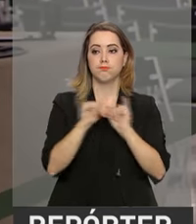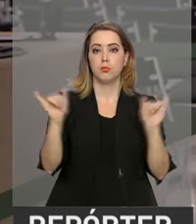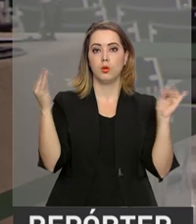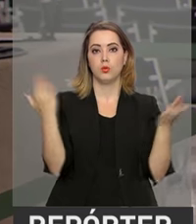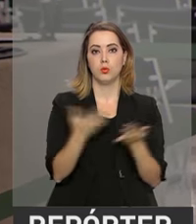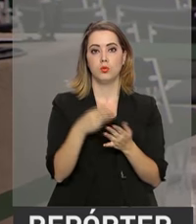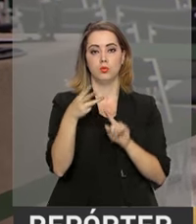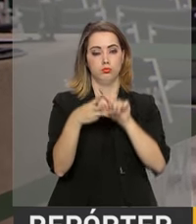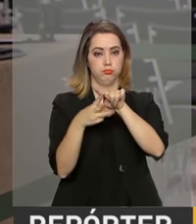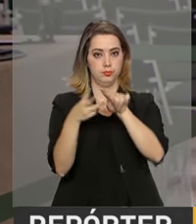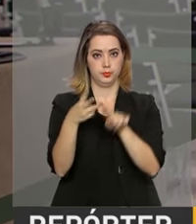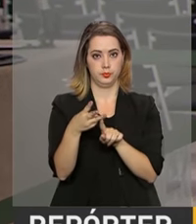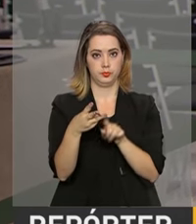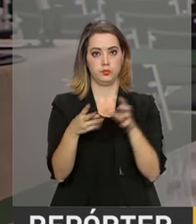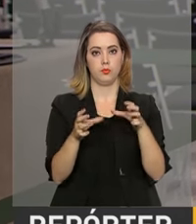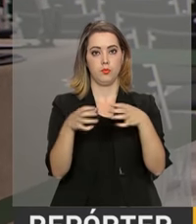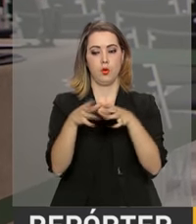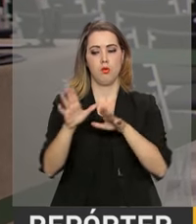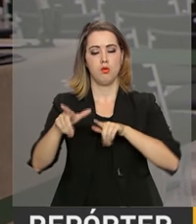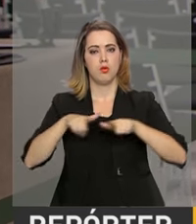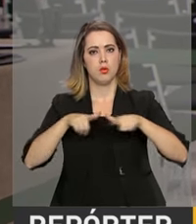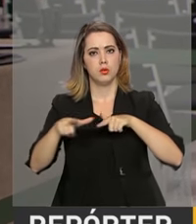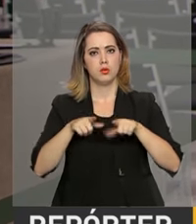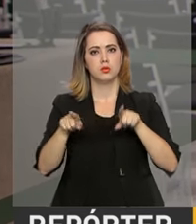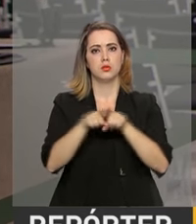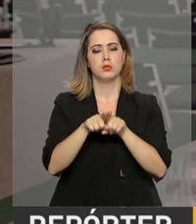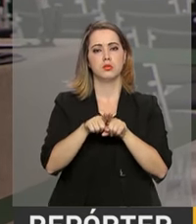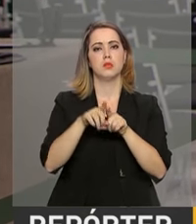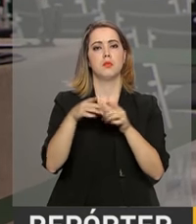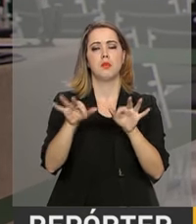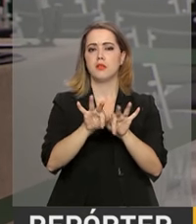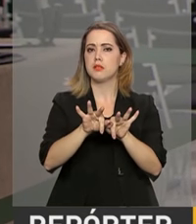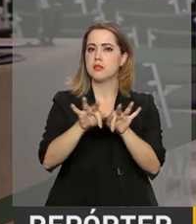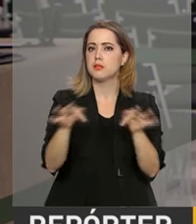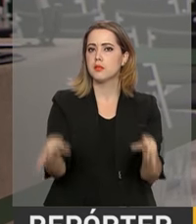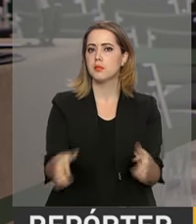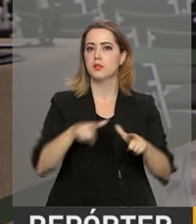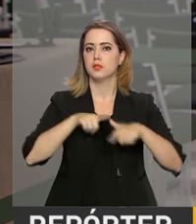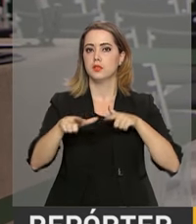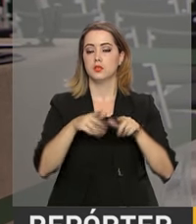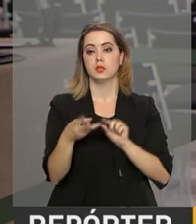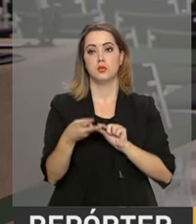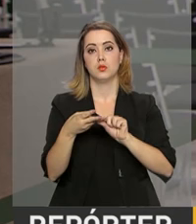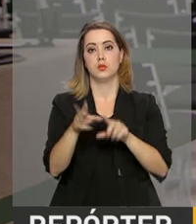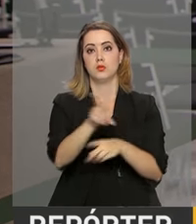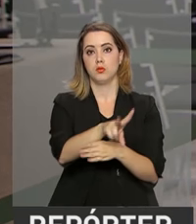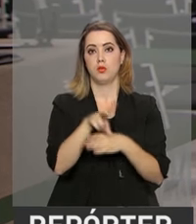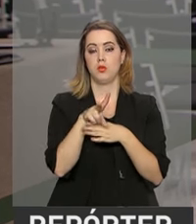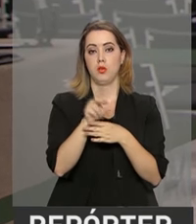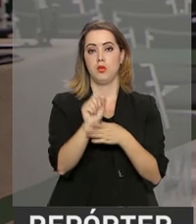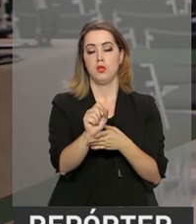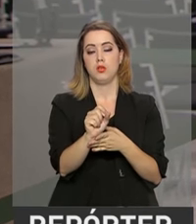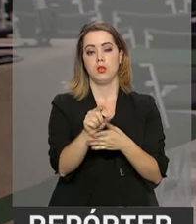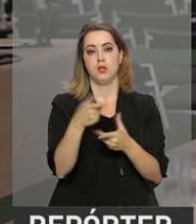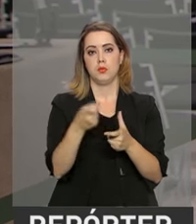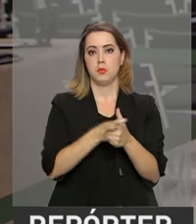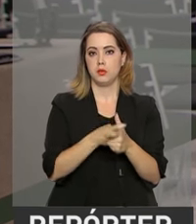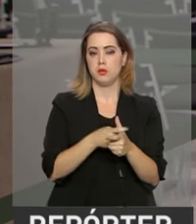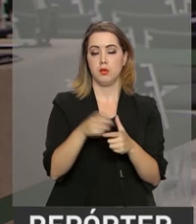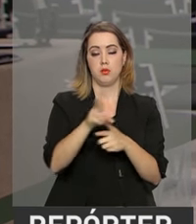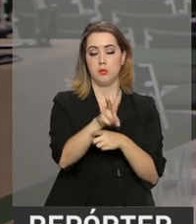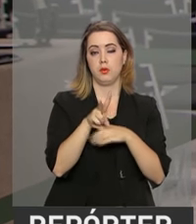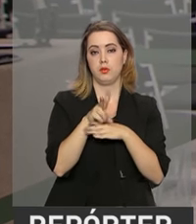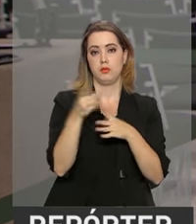têm três eixos: a capacitação, a desburocratização e o crédito assistido para micro e